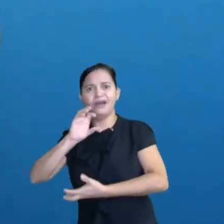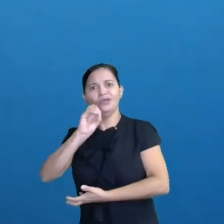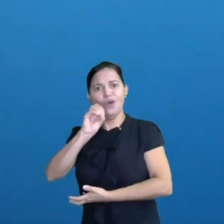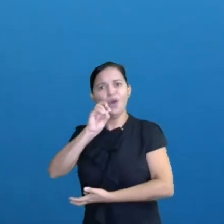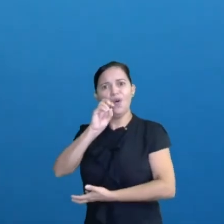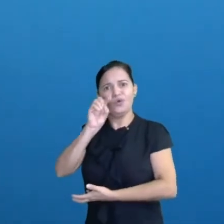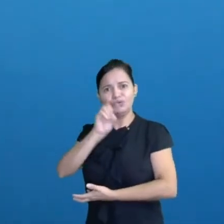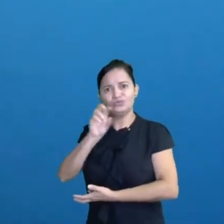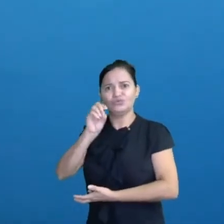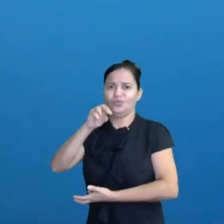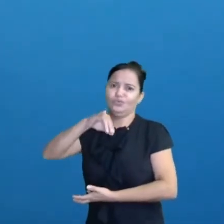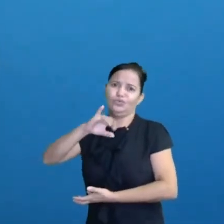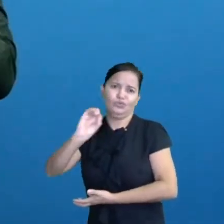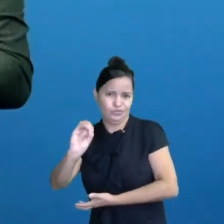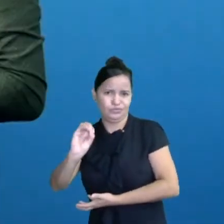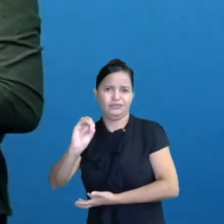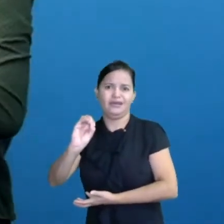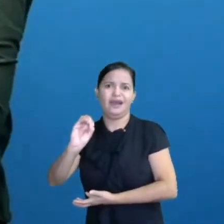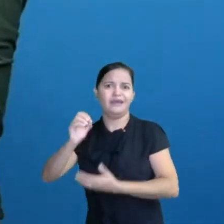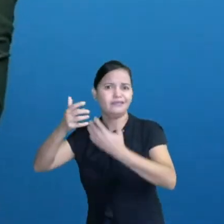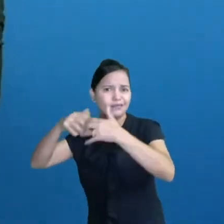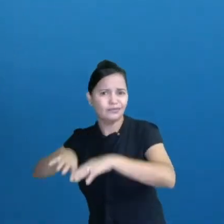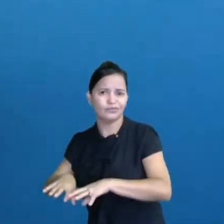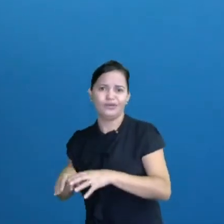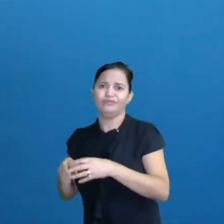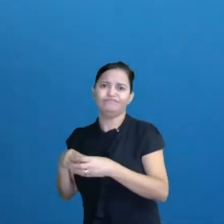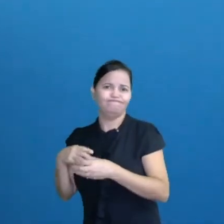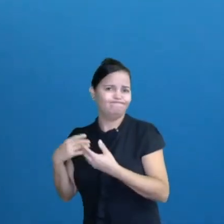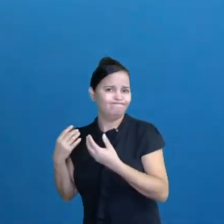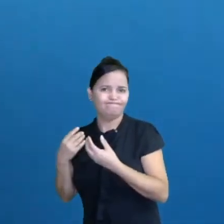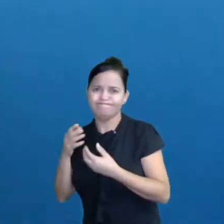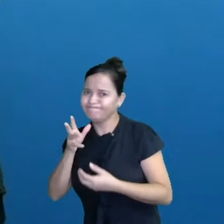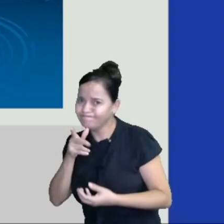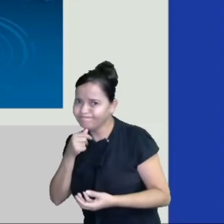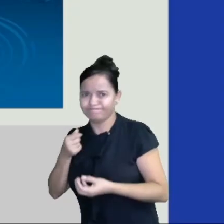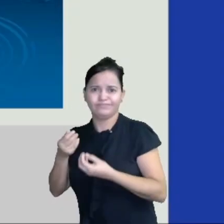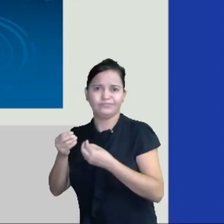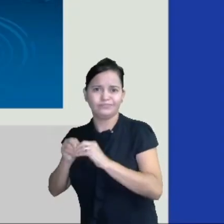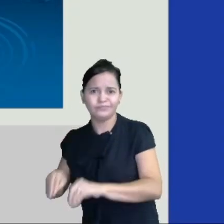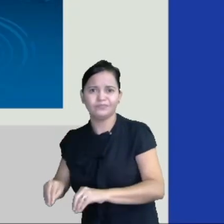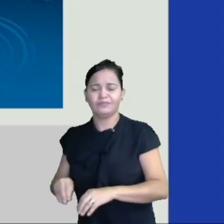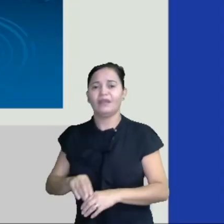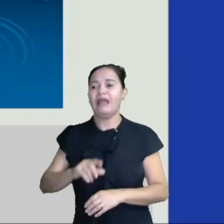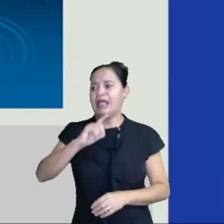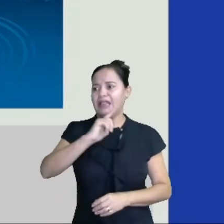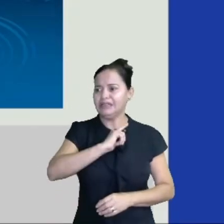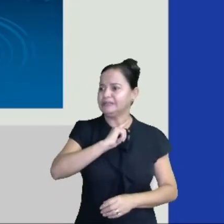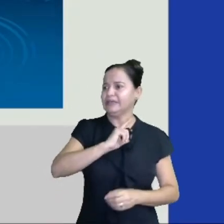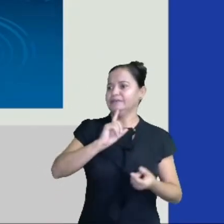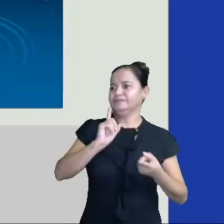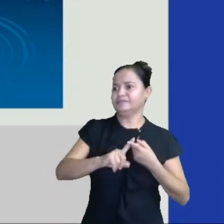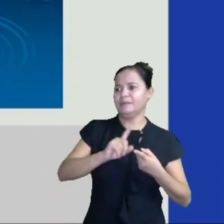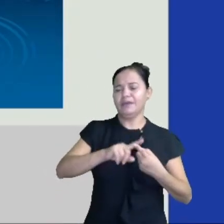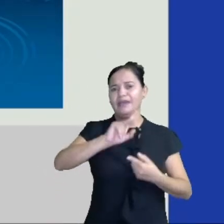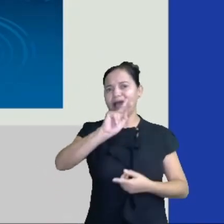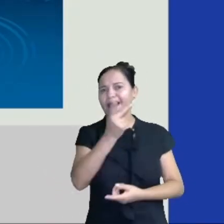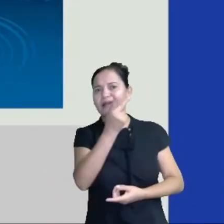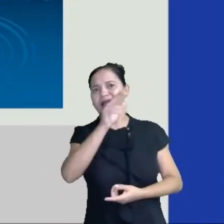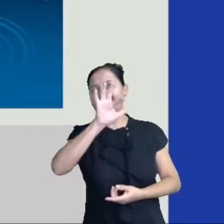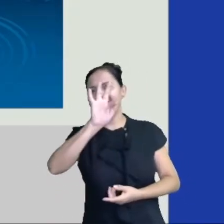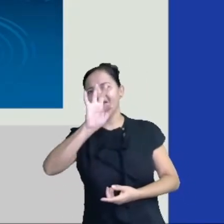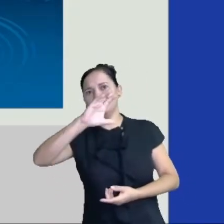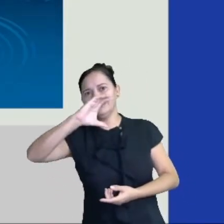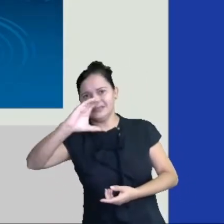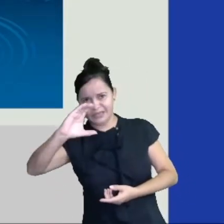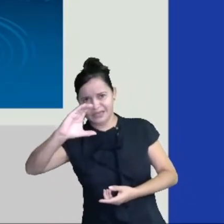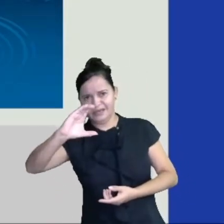recuperada de forma natural. Então, por essa razão. E aqui eu falo o uso do chamado HFC, ou os chamados